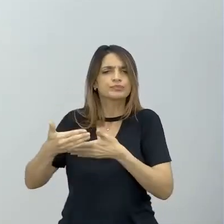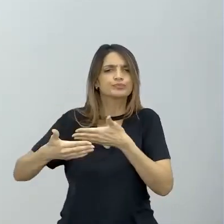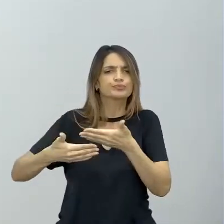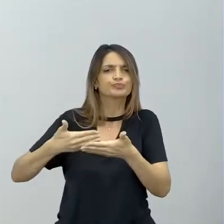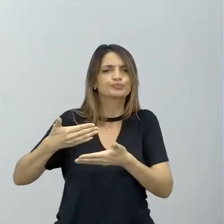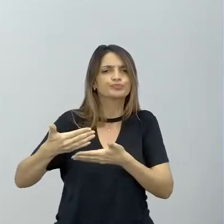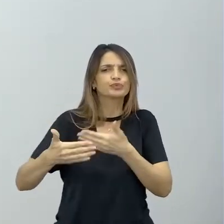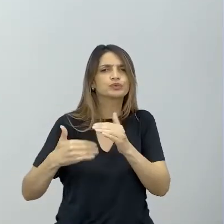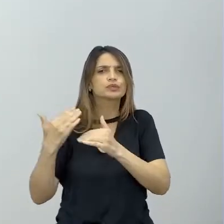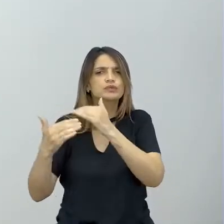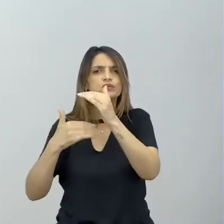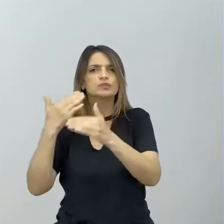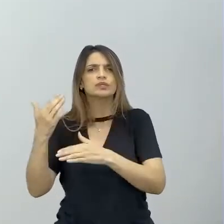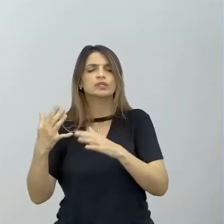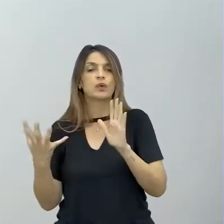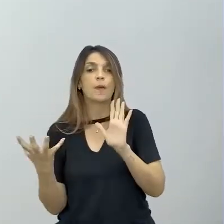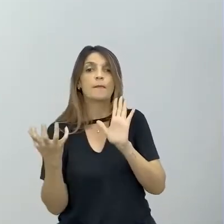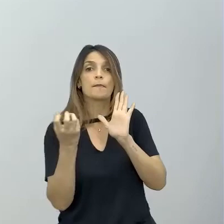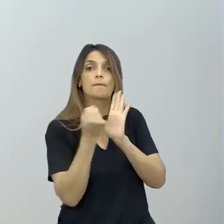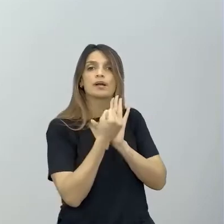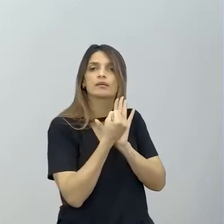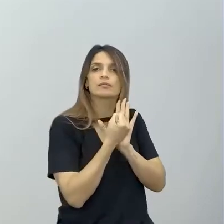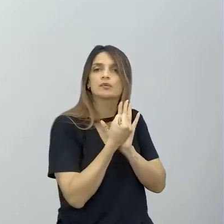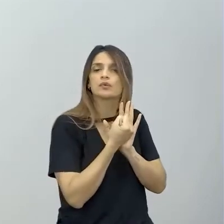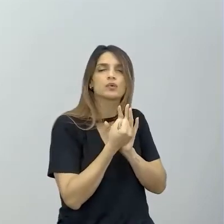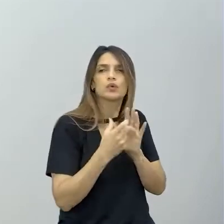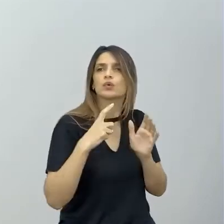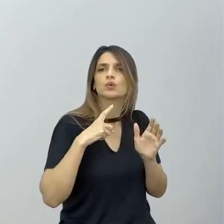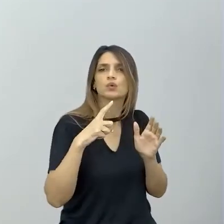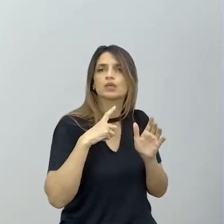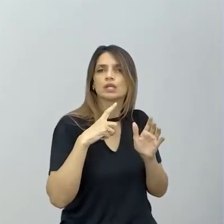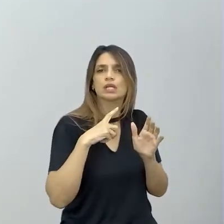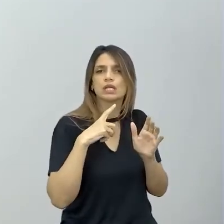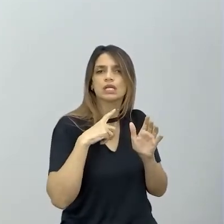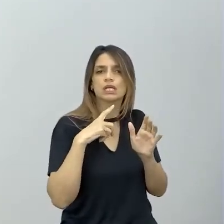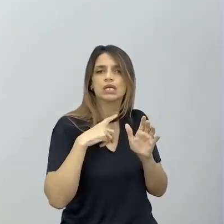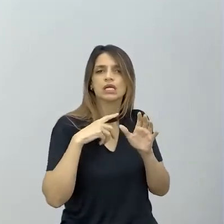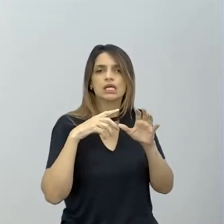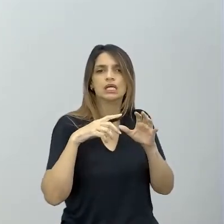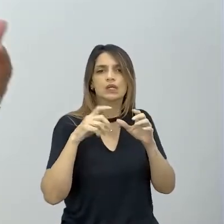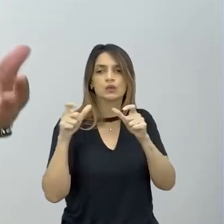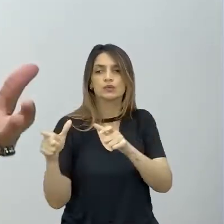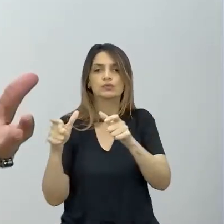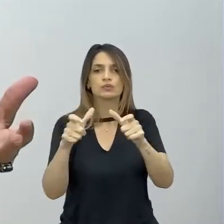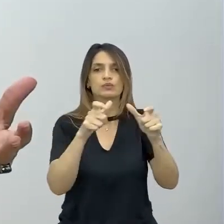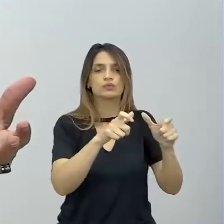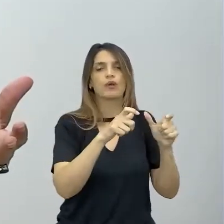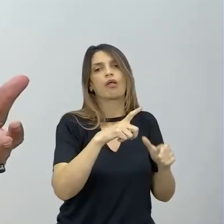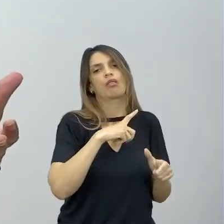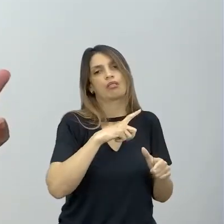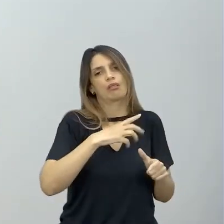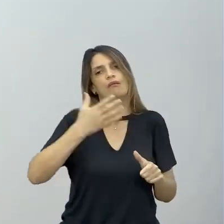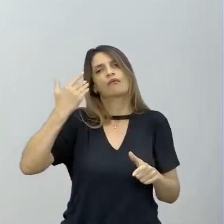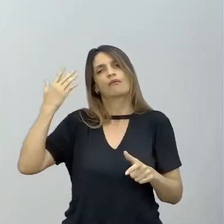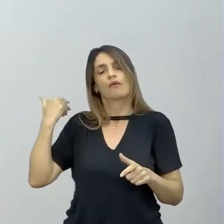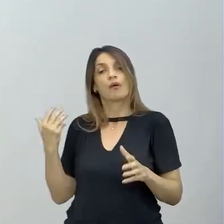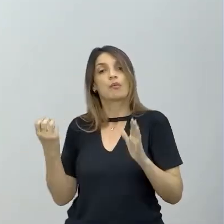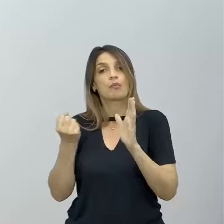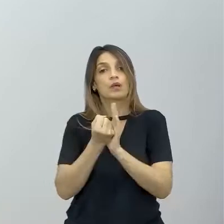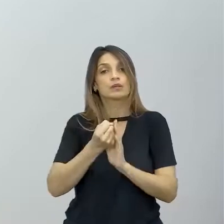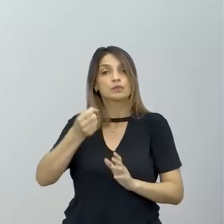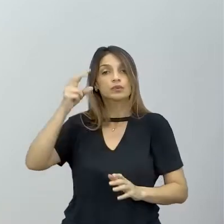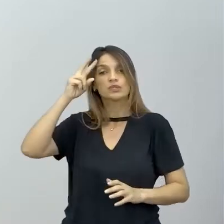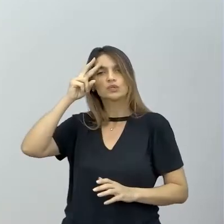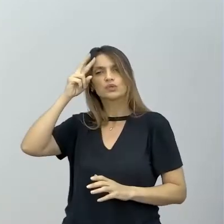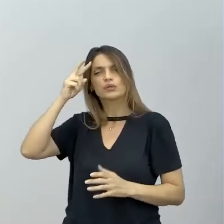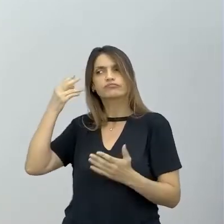estão naquele território, porque lembrando que esse território, ele tem aspectos do passado, que são os patrimônios históricos, mas eles